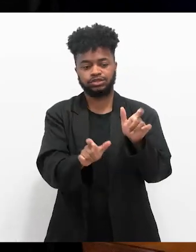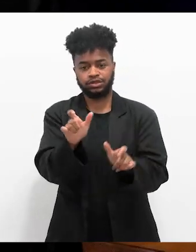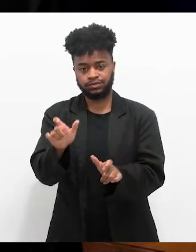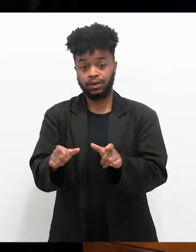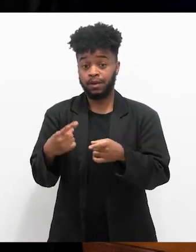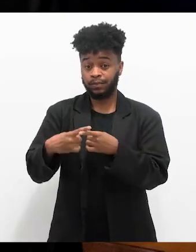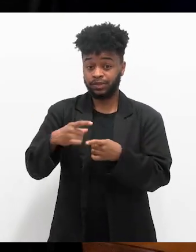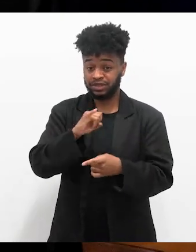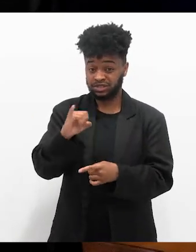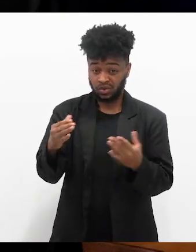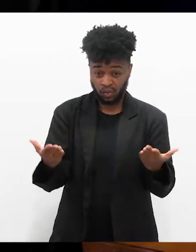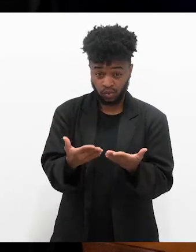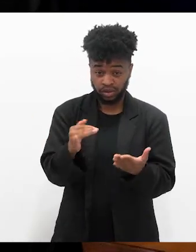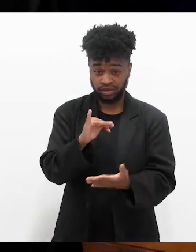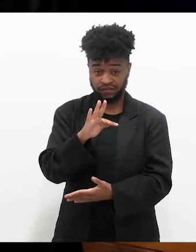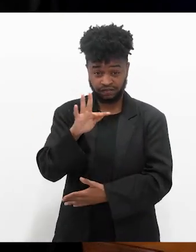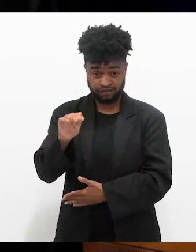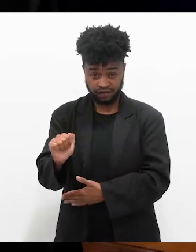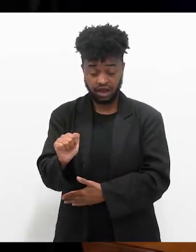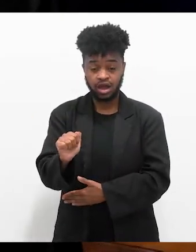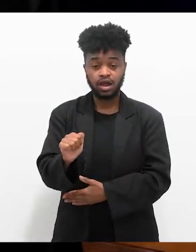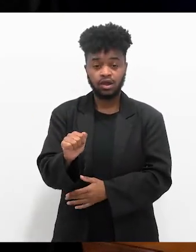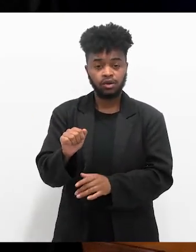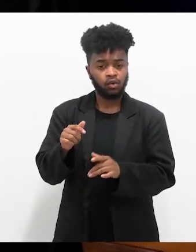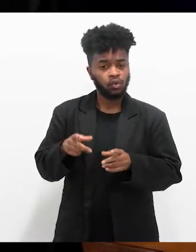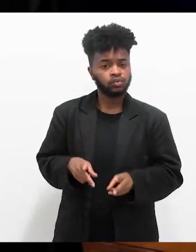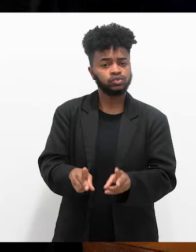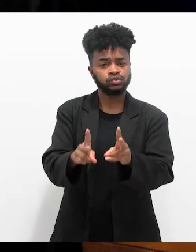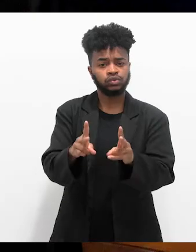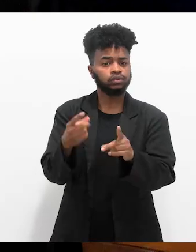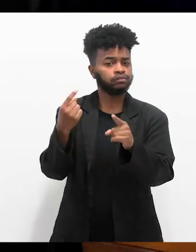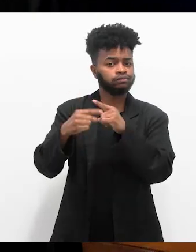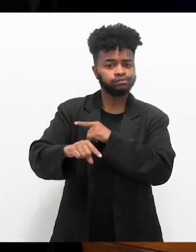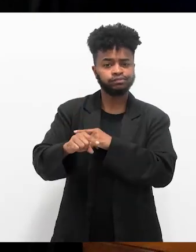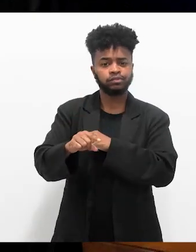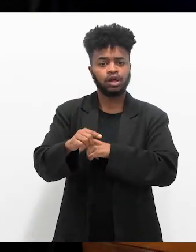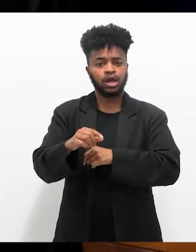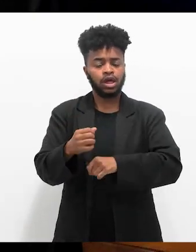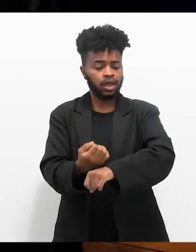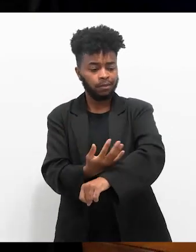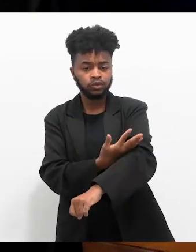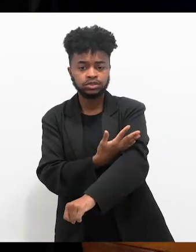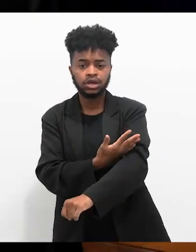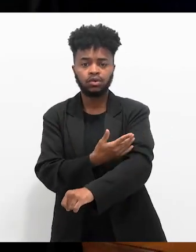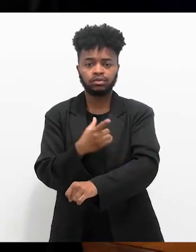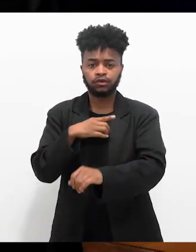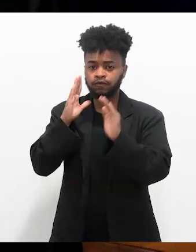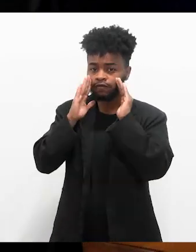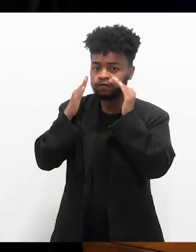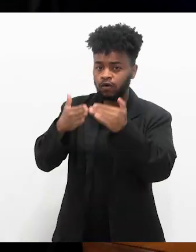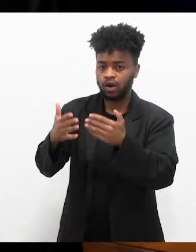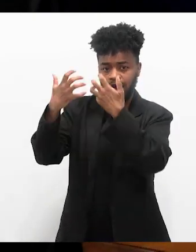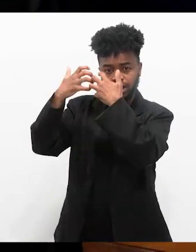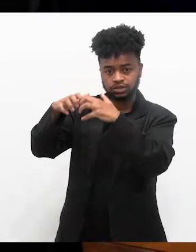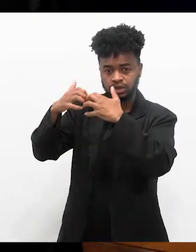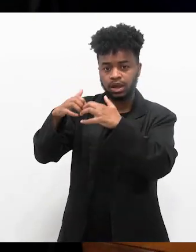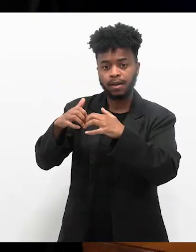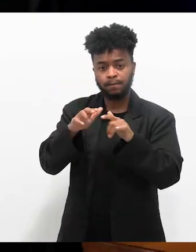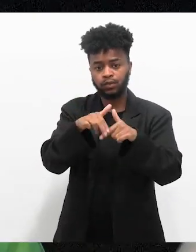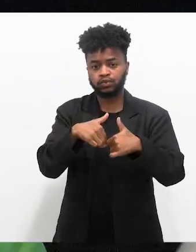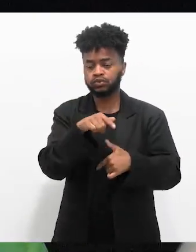tem um Ifá hoje completamente racional, lógico, pautado numa escritura sagrada, a gente deve muito a esse povo